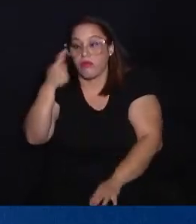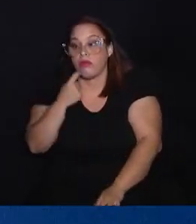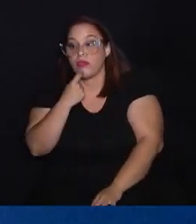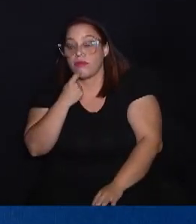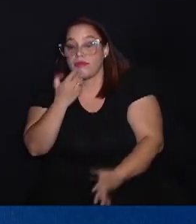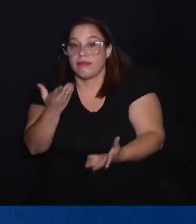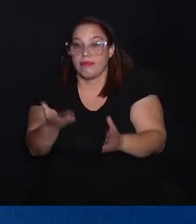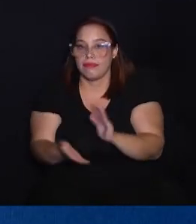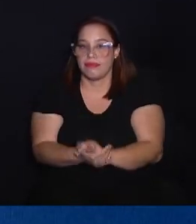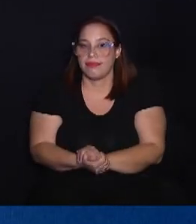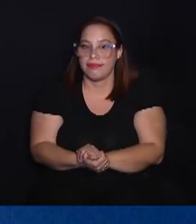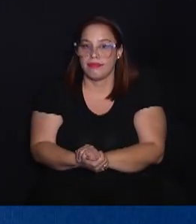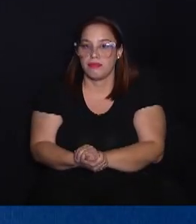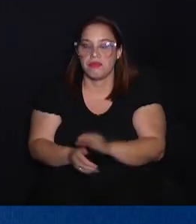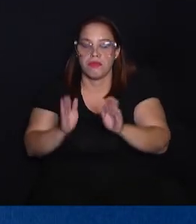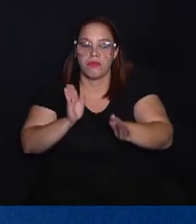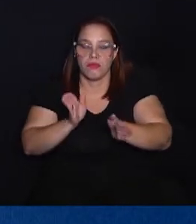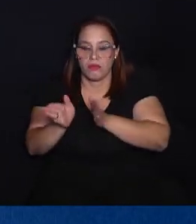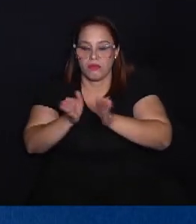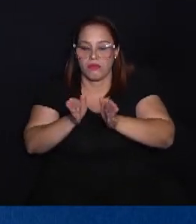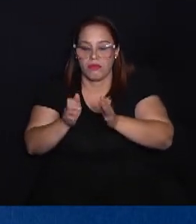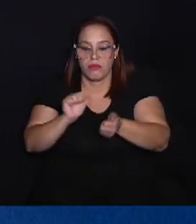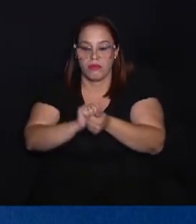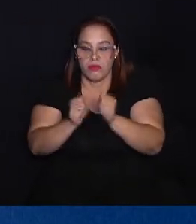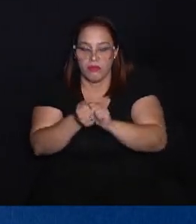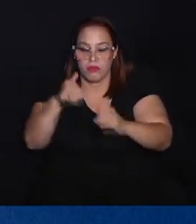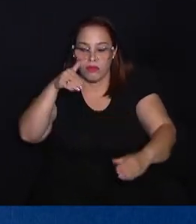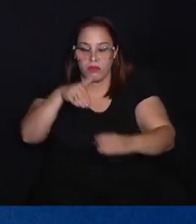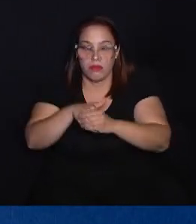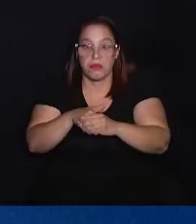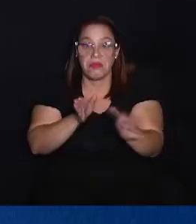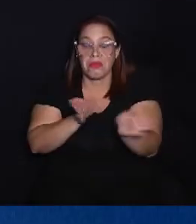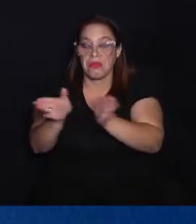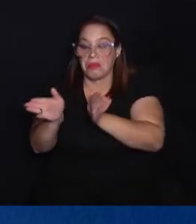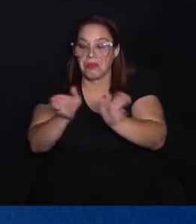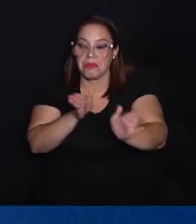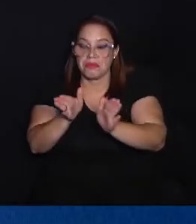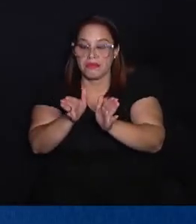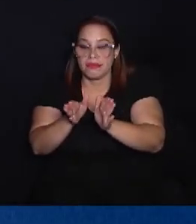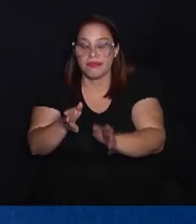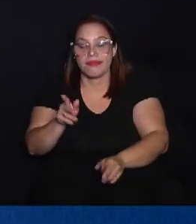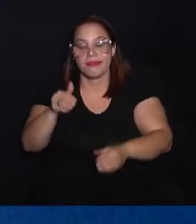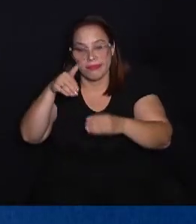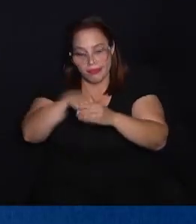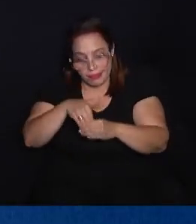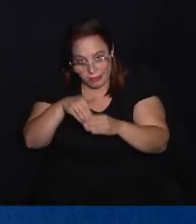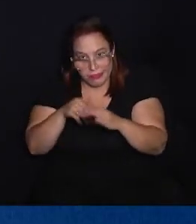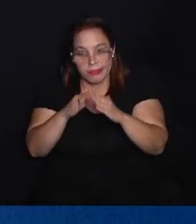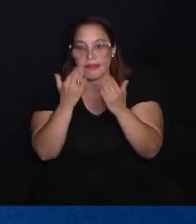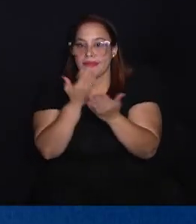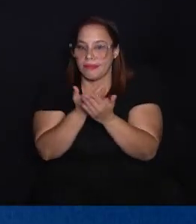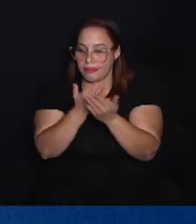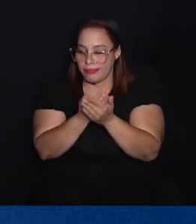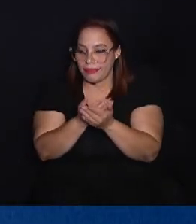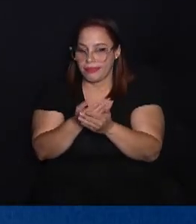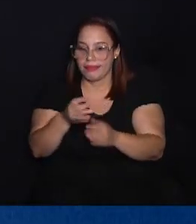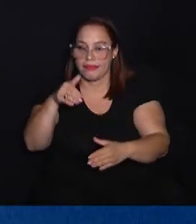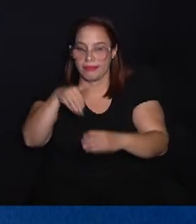2025-2028. População reconduz ao Legislativo 23 dos 31 vereadores que